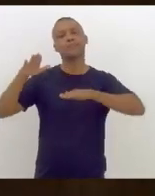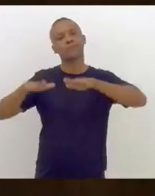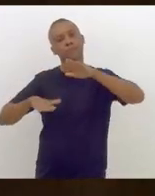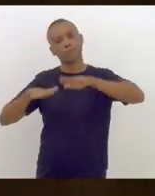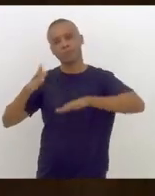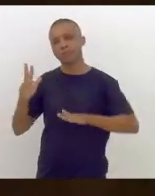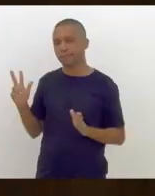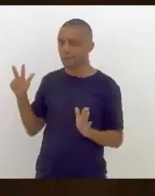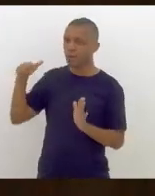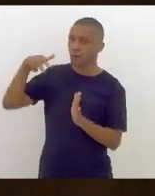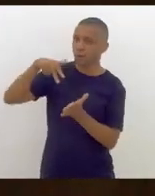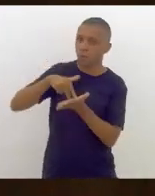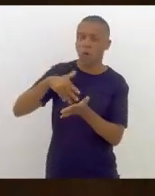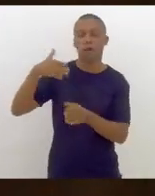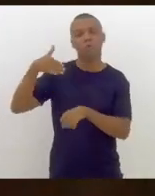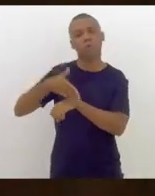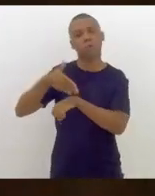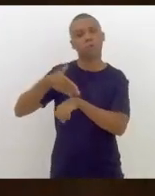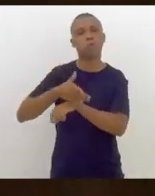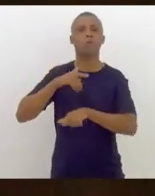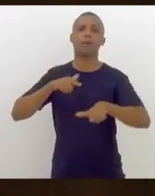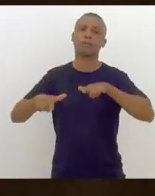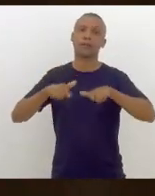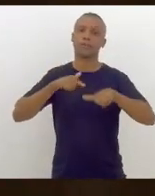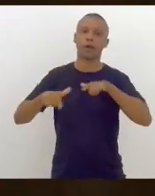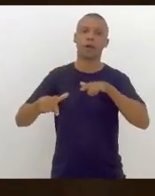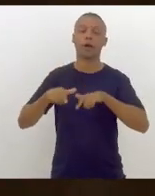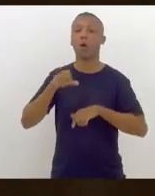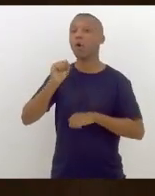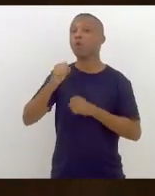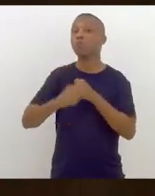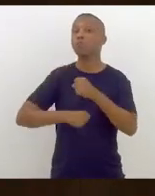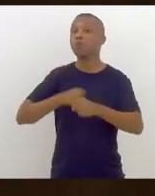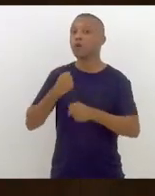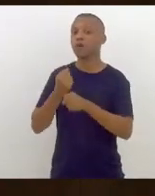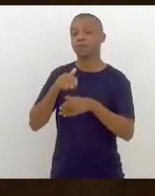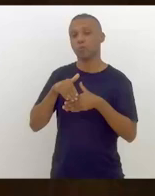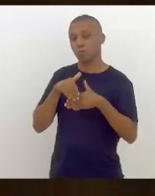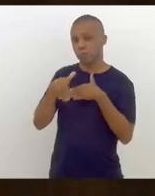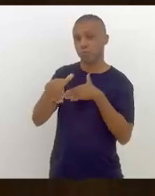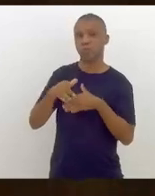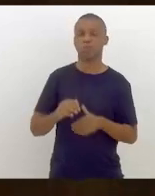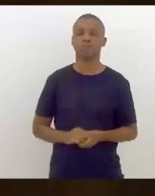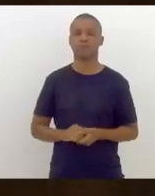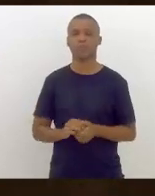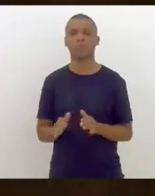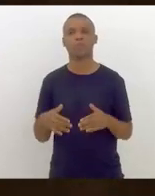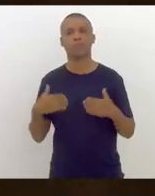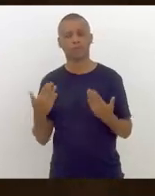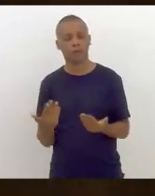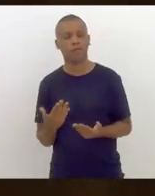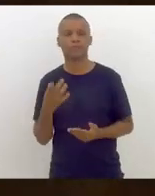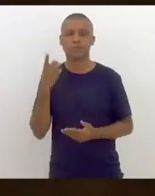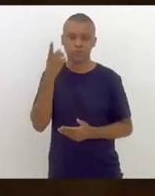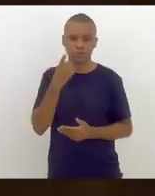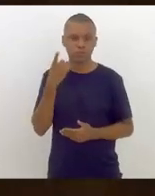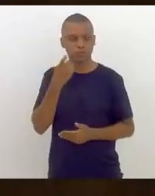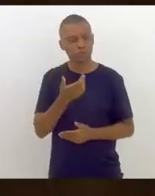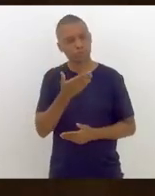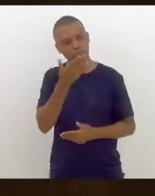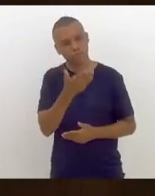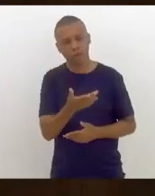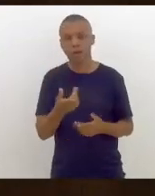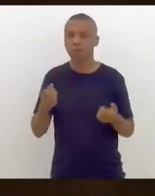estar presente no trabalho por cerca de oito anos e vossa excelência com o deputado eh